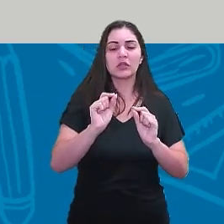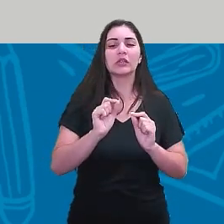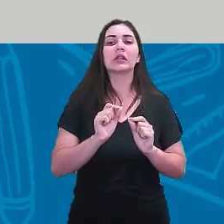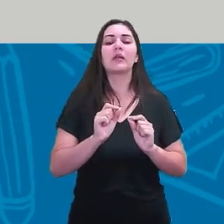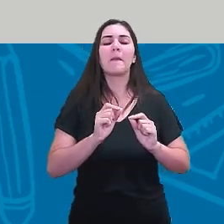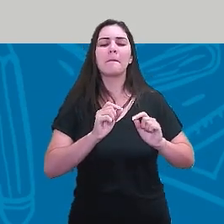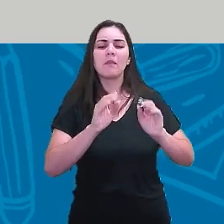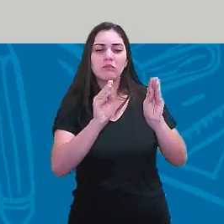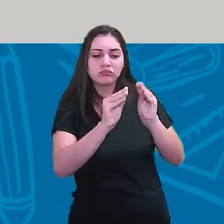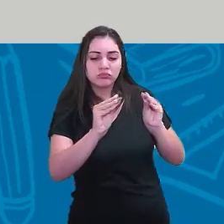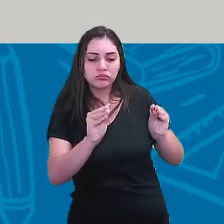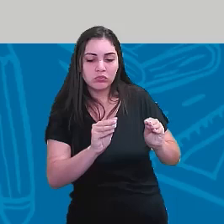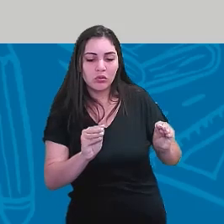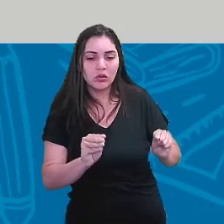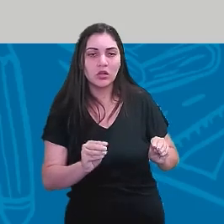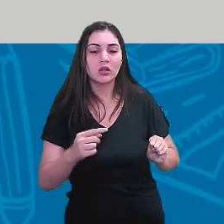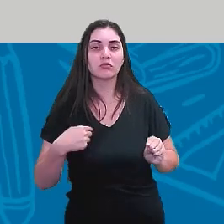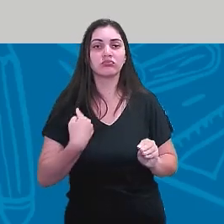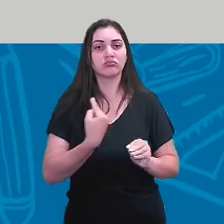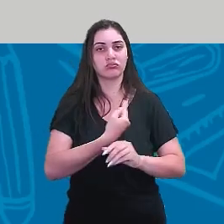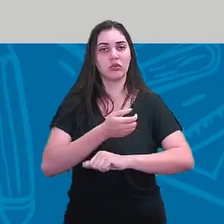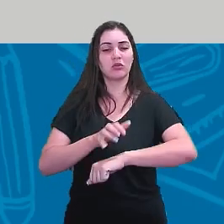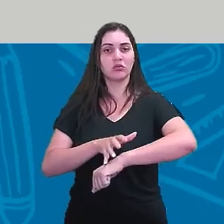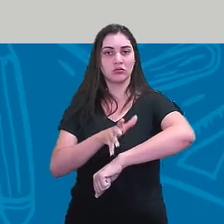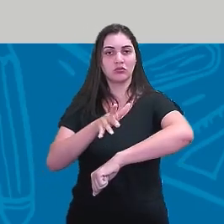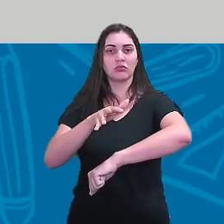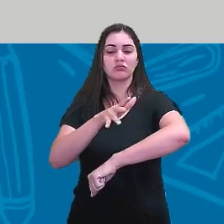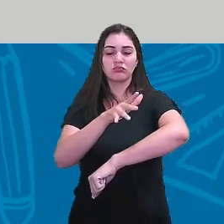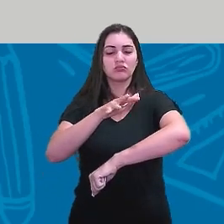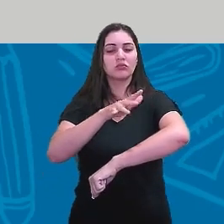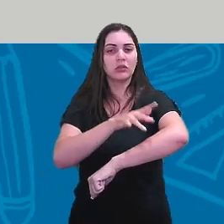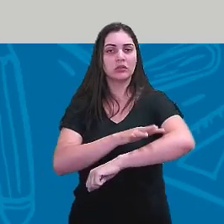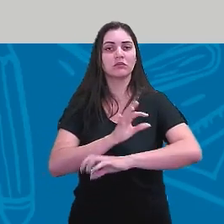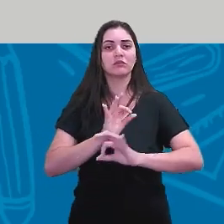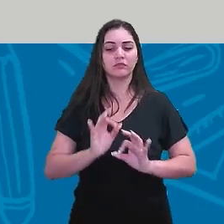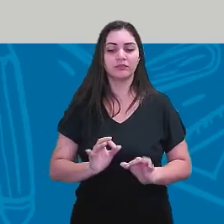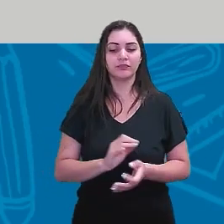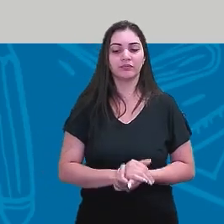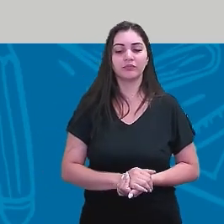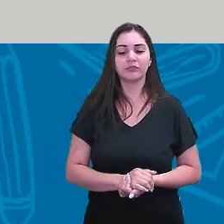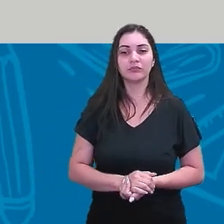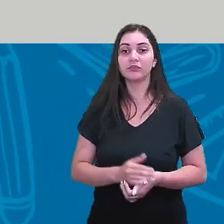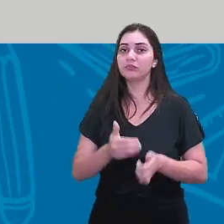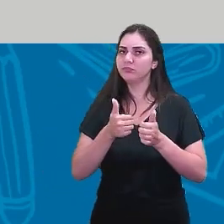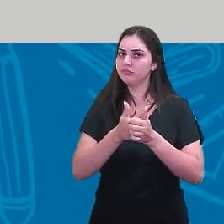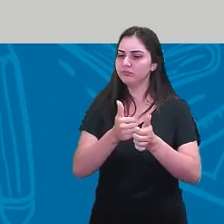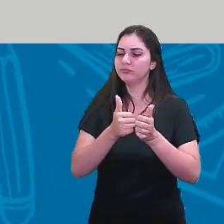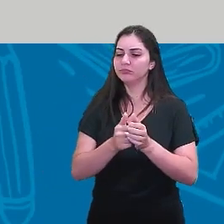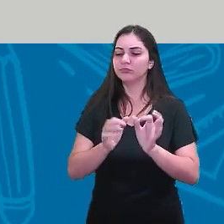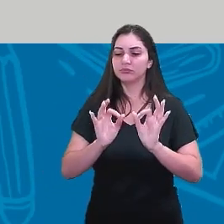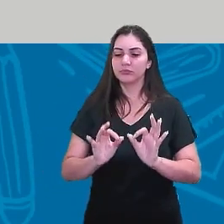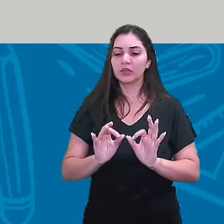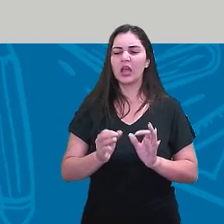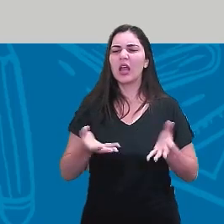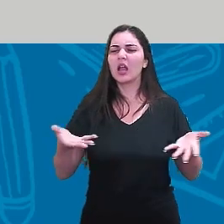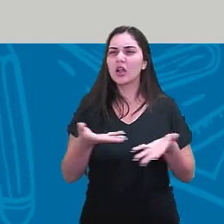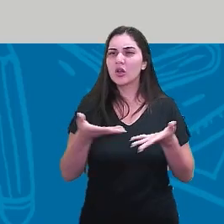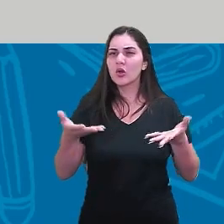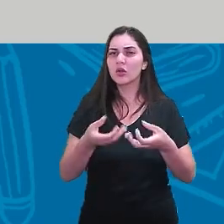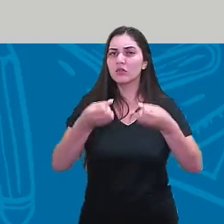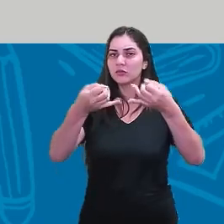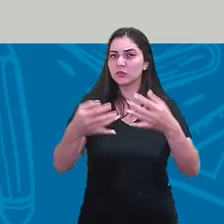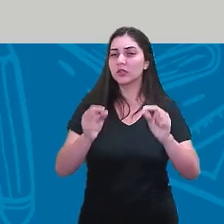também modelar o nosso relevo, o nosso terreno, tá bom? Seguindo, vamos lá. Vamos falar um pouquinho agora